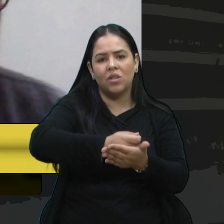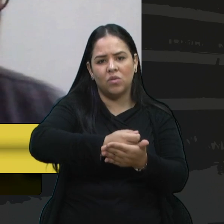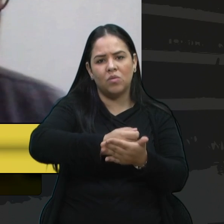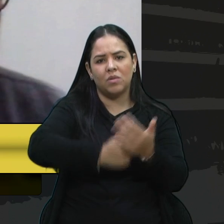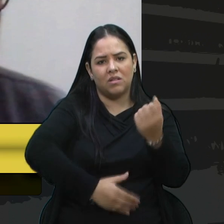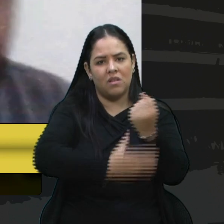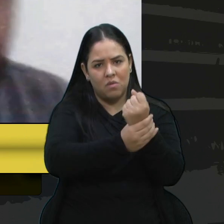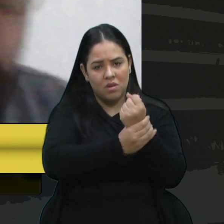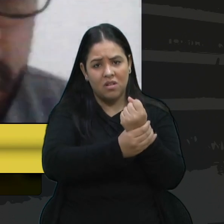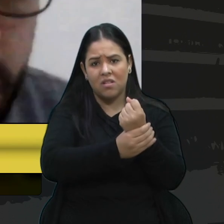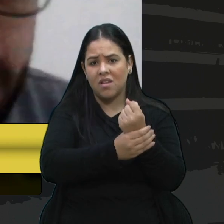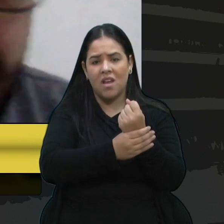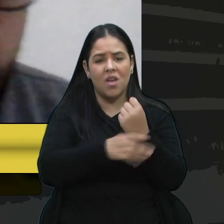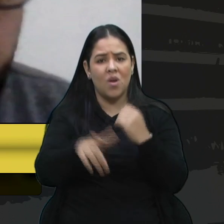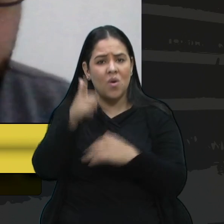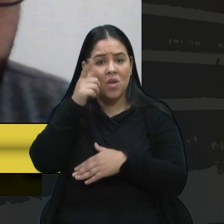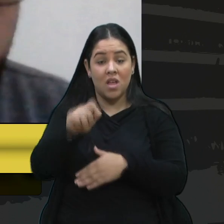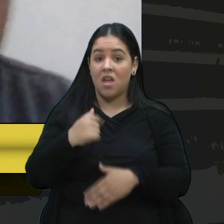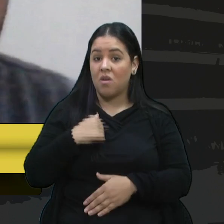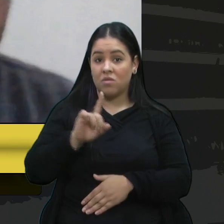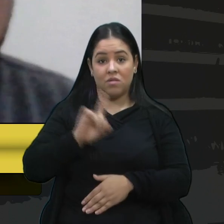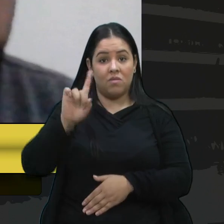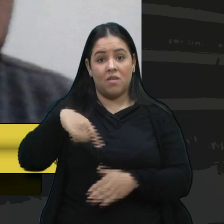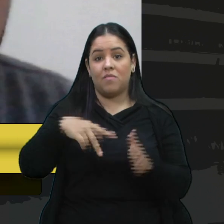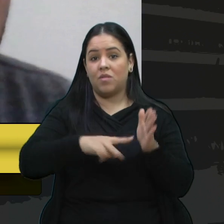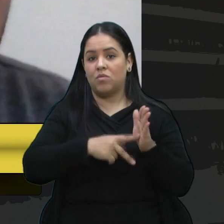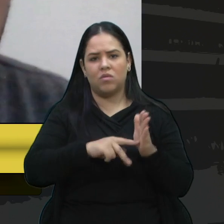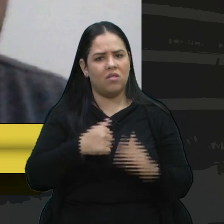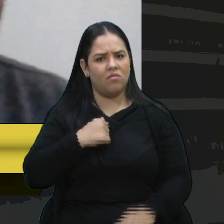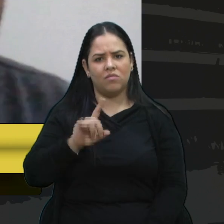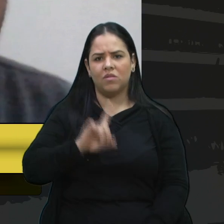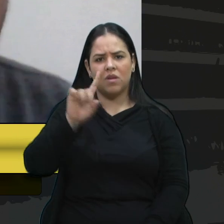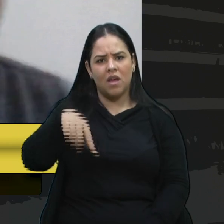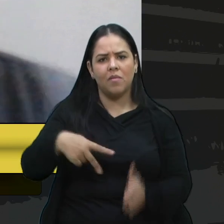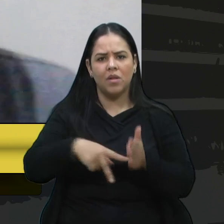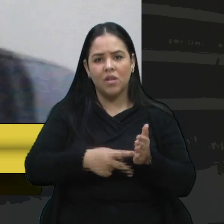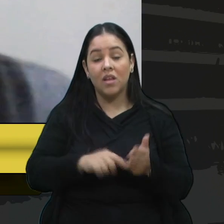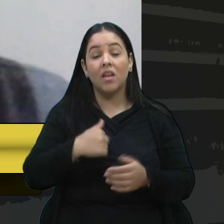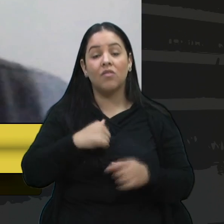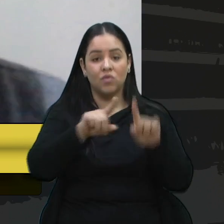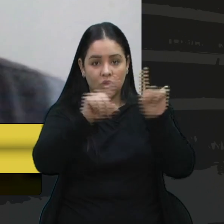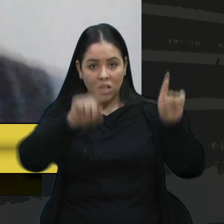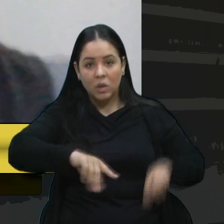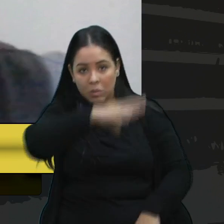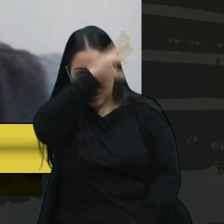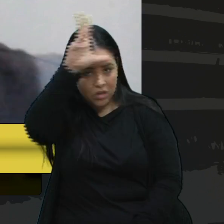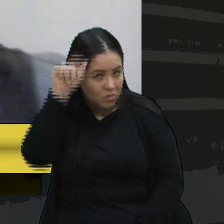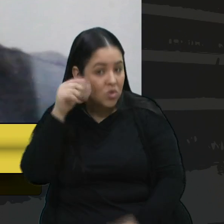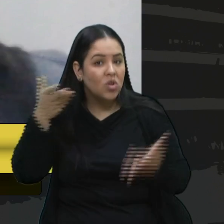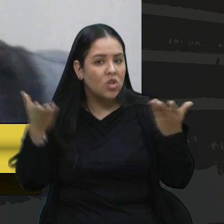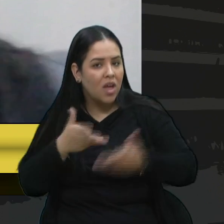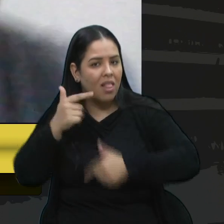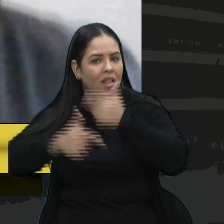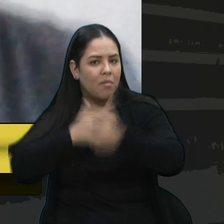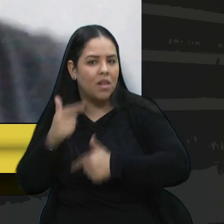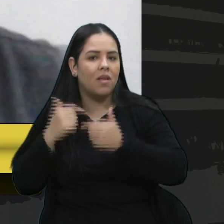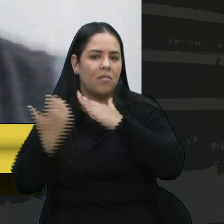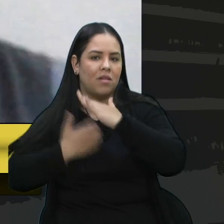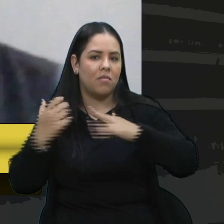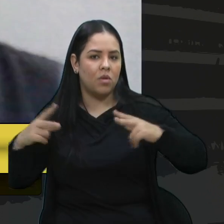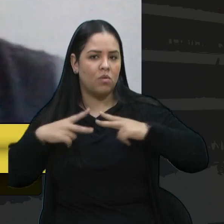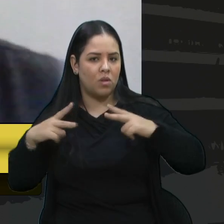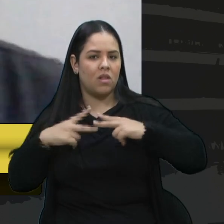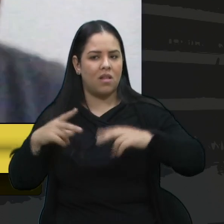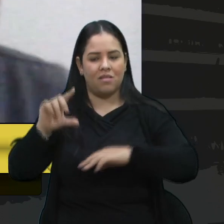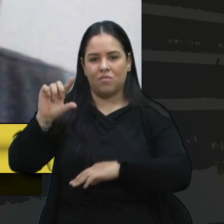fundamentais. Eu não sou metalúrgico, sou servidor público, já estive na iniciativa privada, há bem pouco tempo atrás,